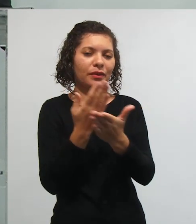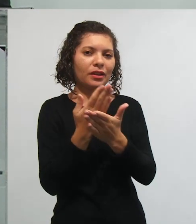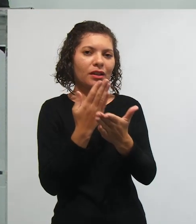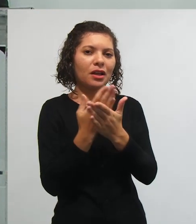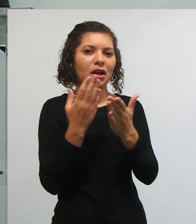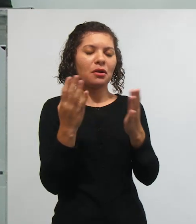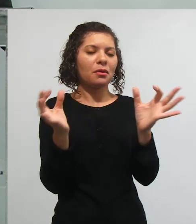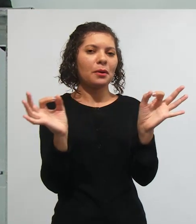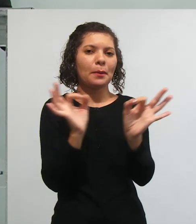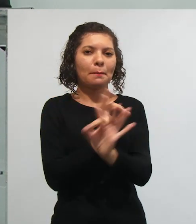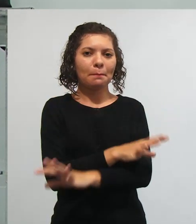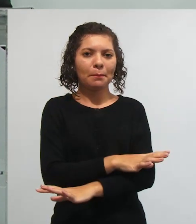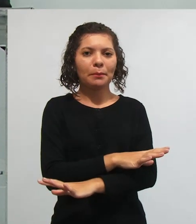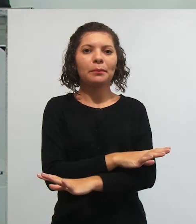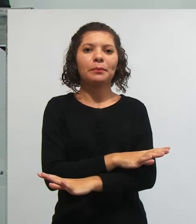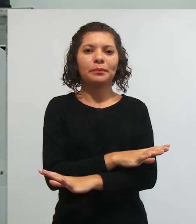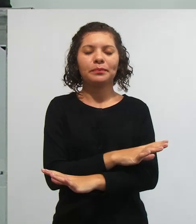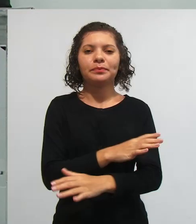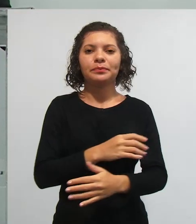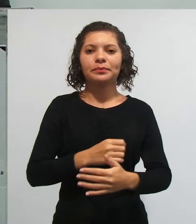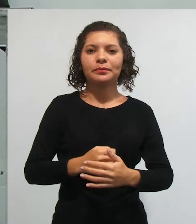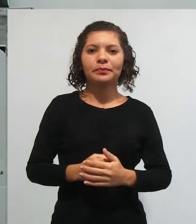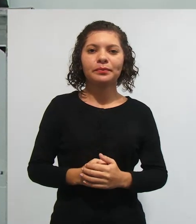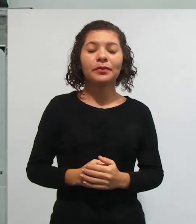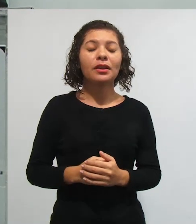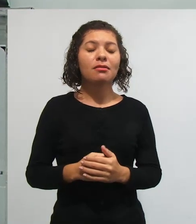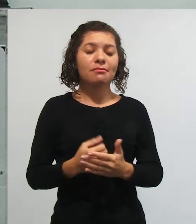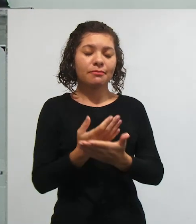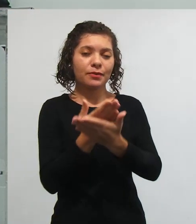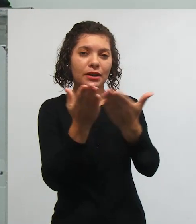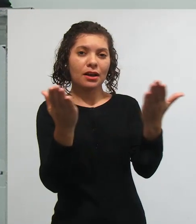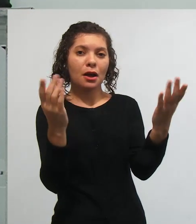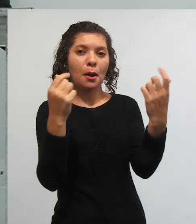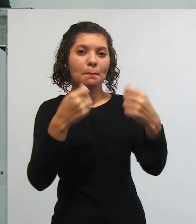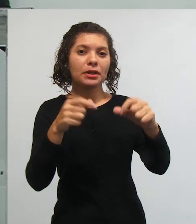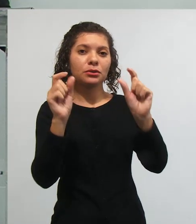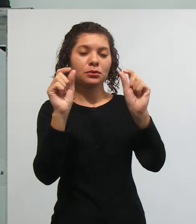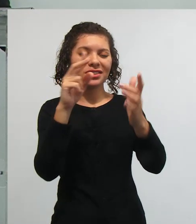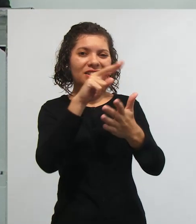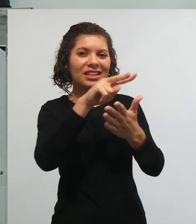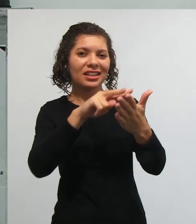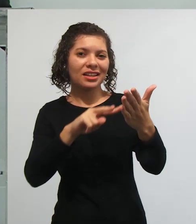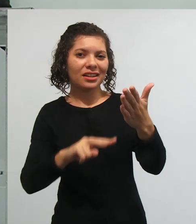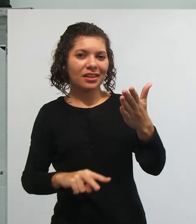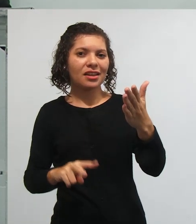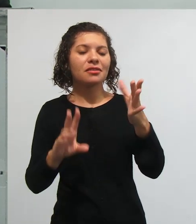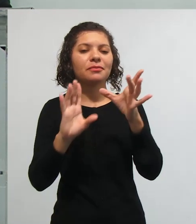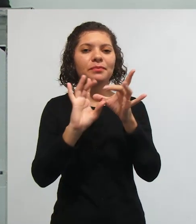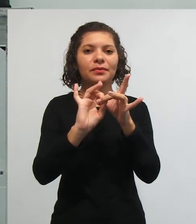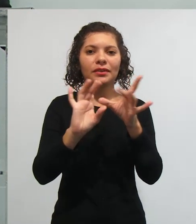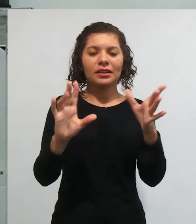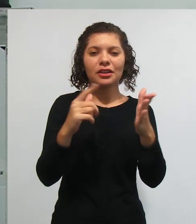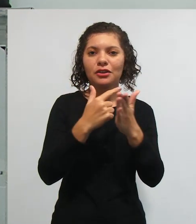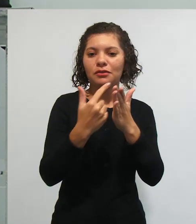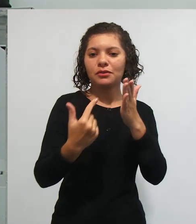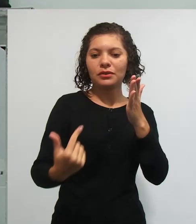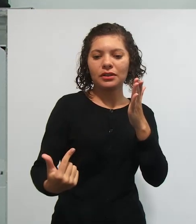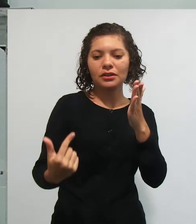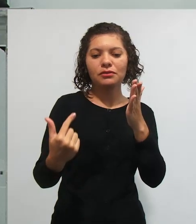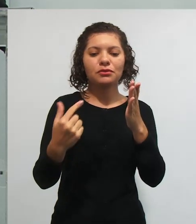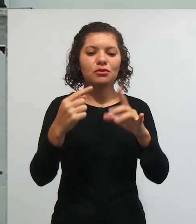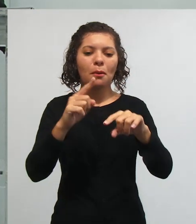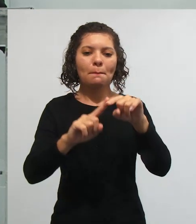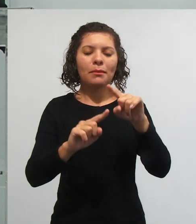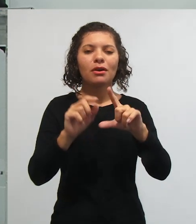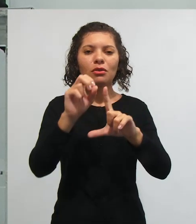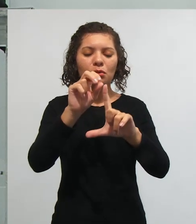hoje nós vamos avançar um pouquinho mais e Leiam a obra que eu deixei para vocês que lá vai se aprofundar um pouquinho